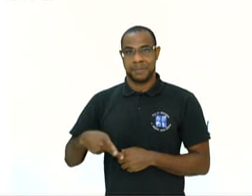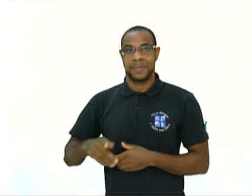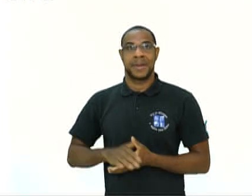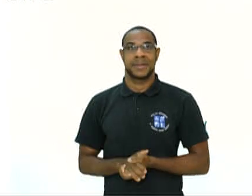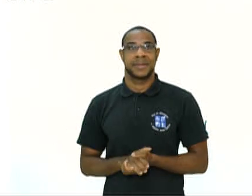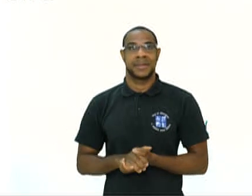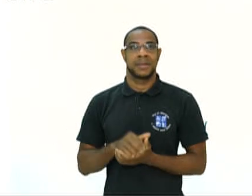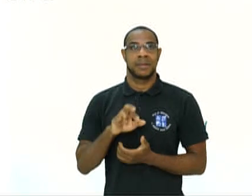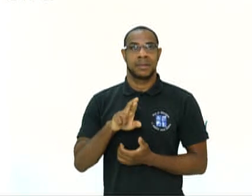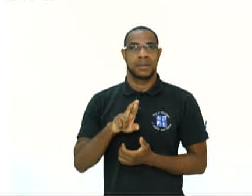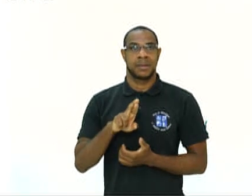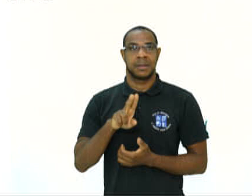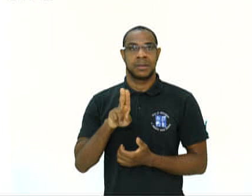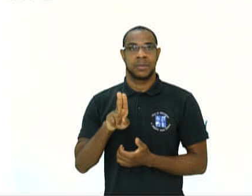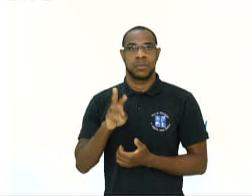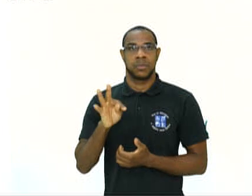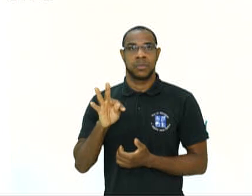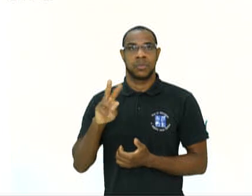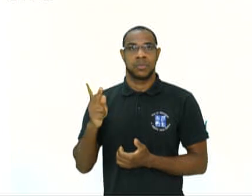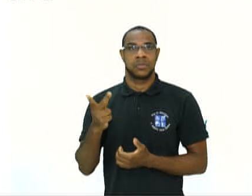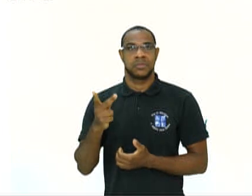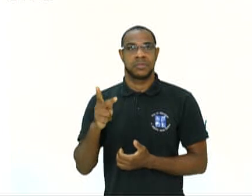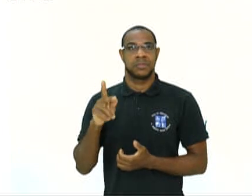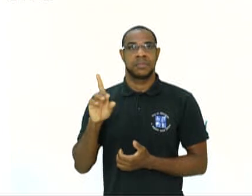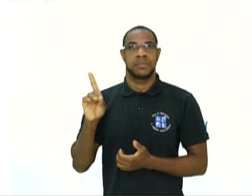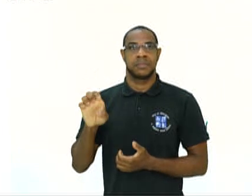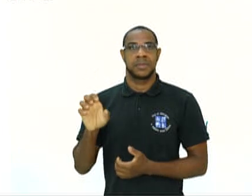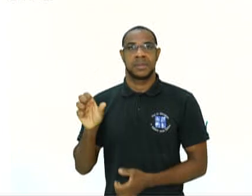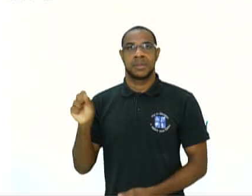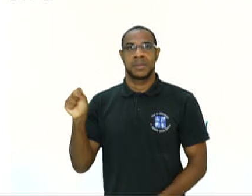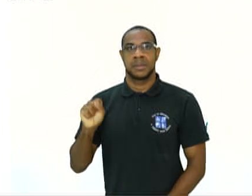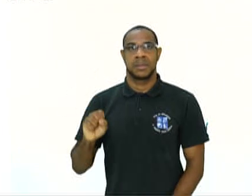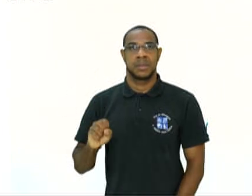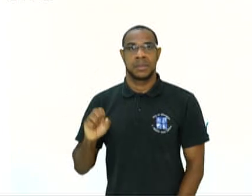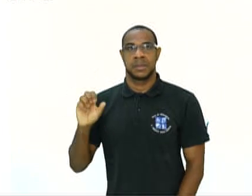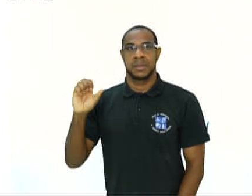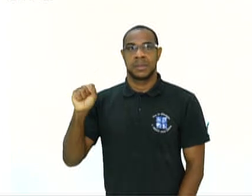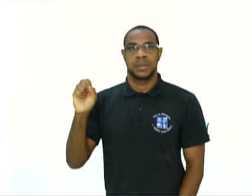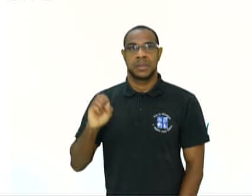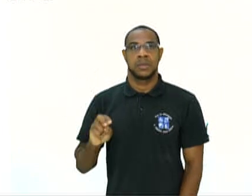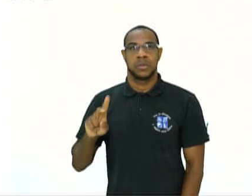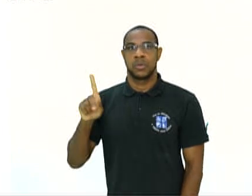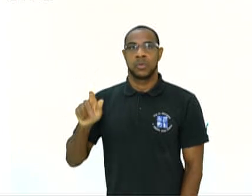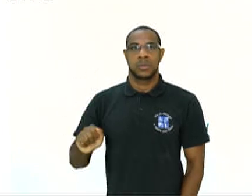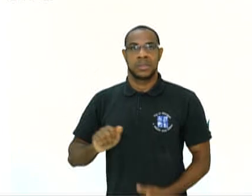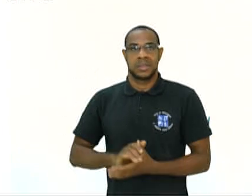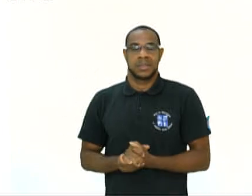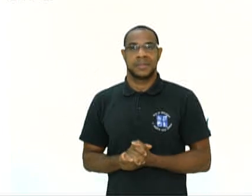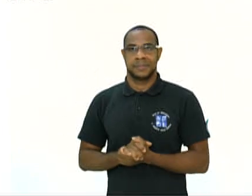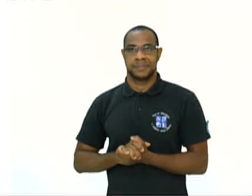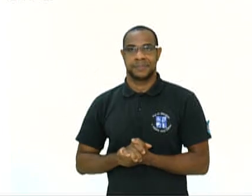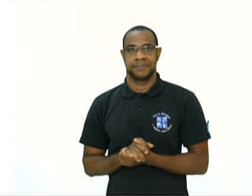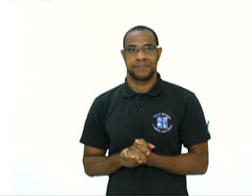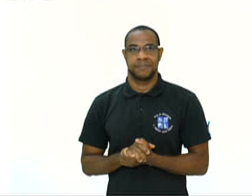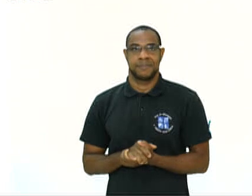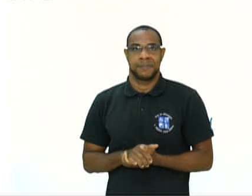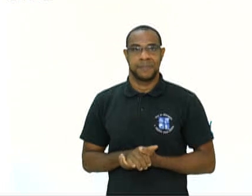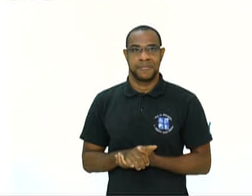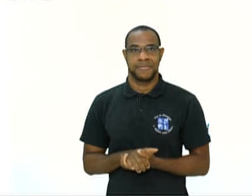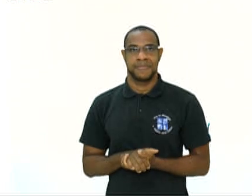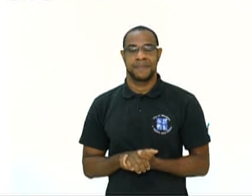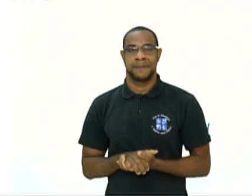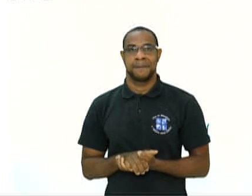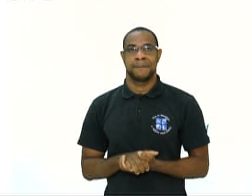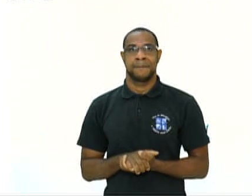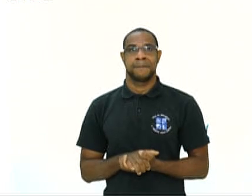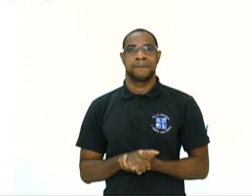1921-2019. He was a Brazilian actress. As a member of the Black Experimental Theater, ou Teatro Experimental do